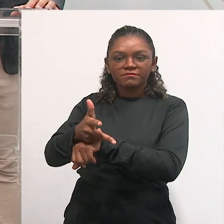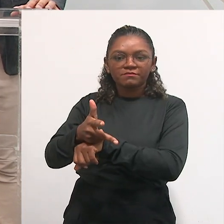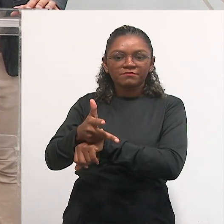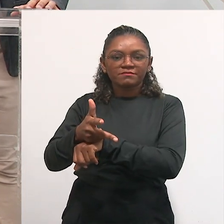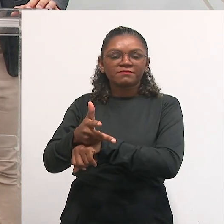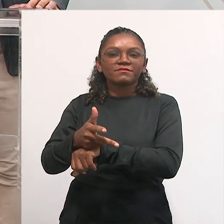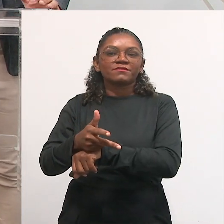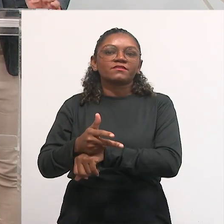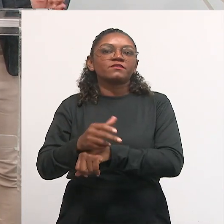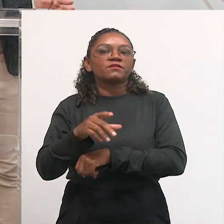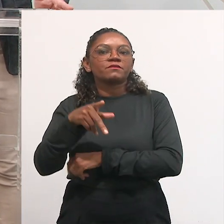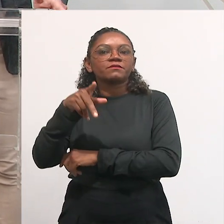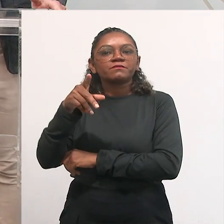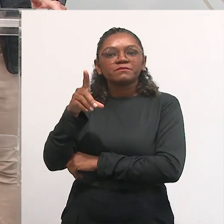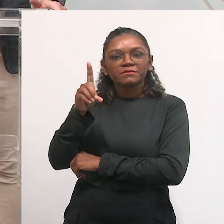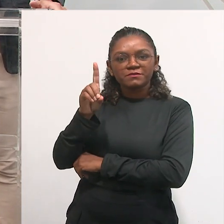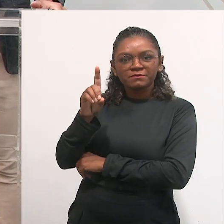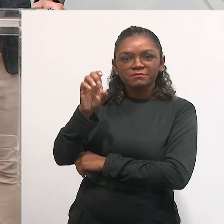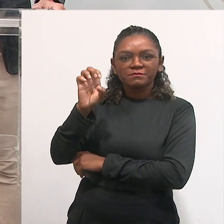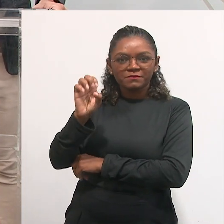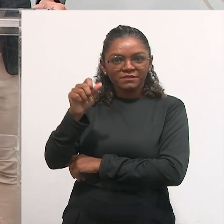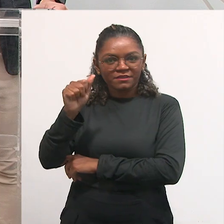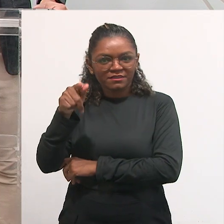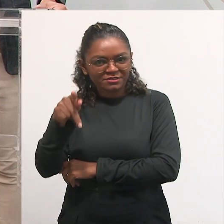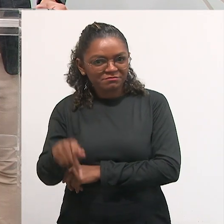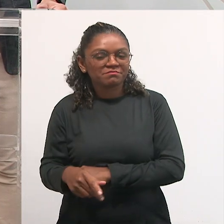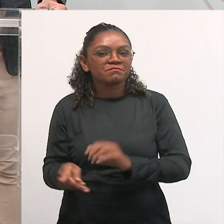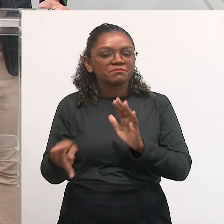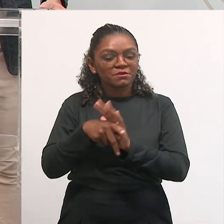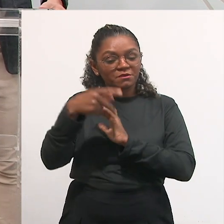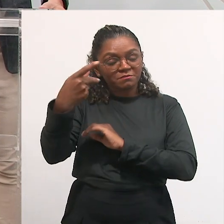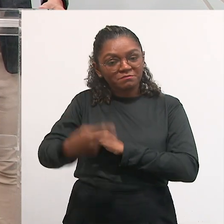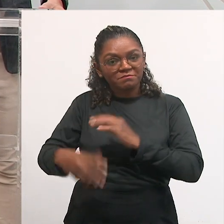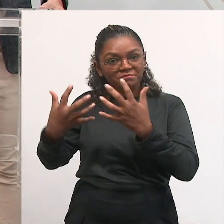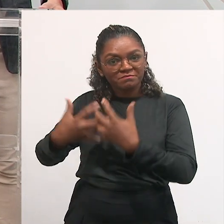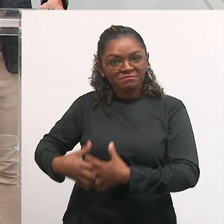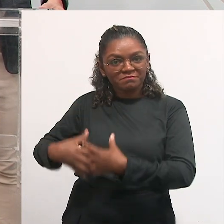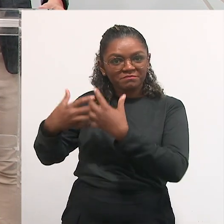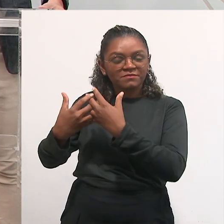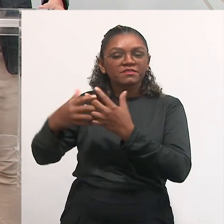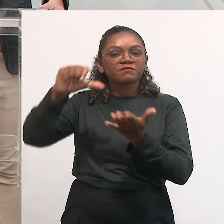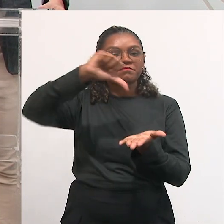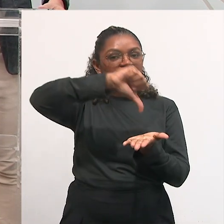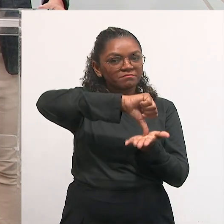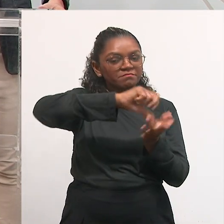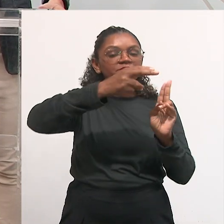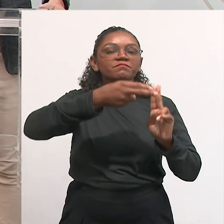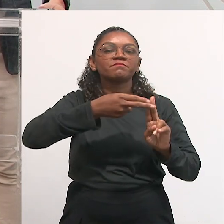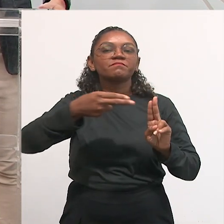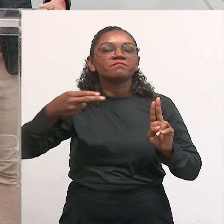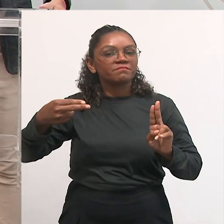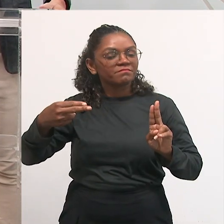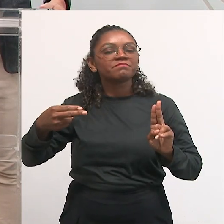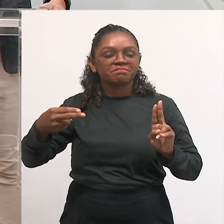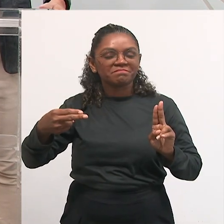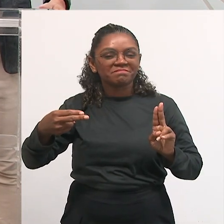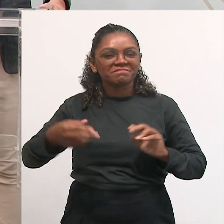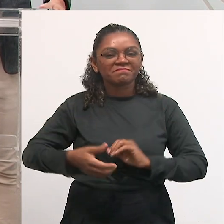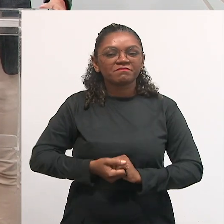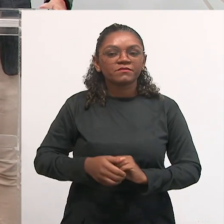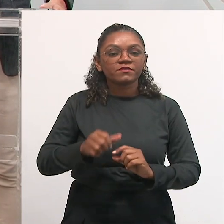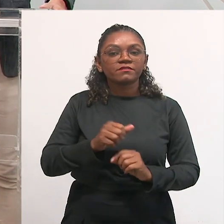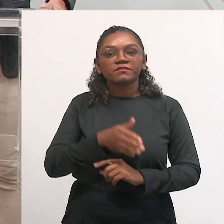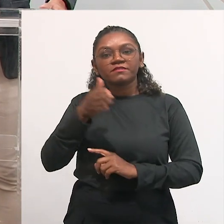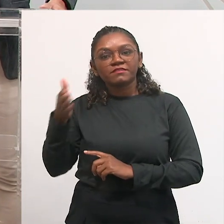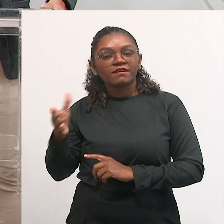nosso departamento de produção de ensino à distância aqui no IFRO, no campus Porto Velho, Zona Norte, né? Ao meu